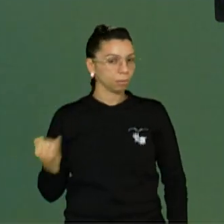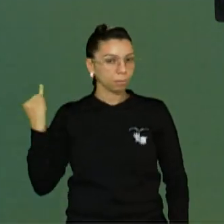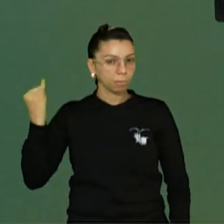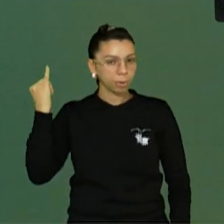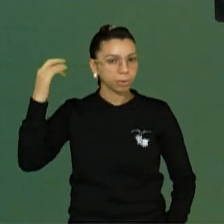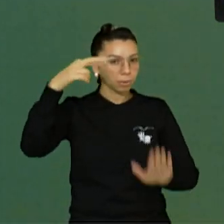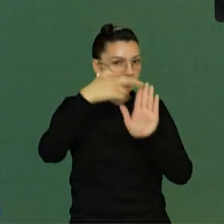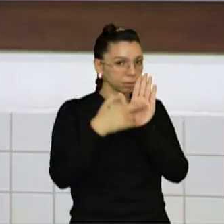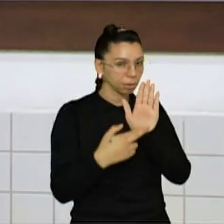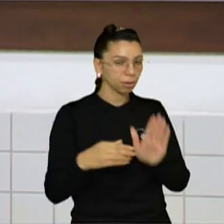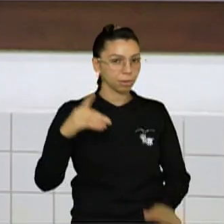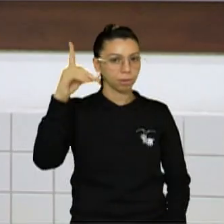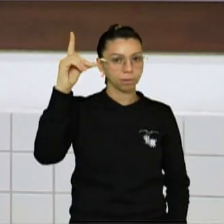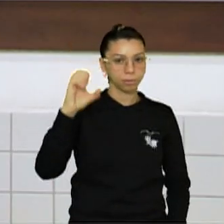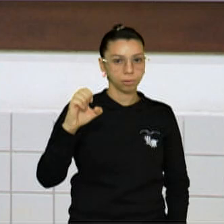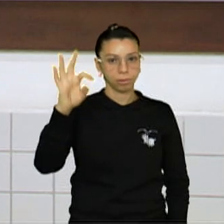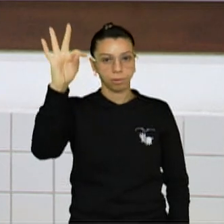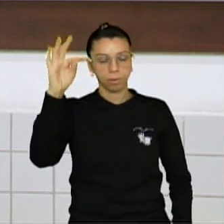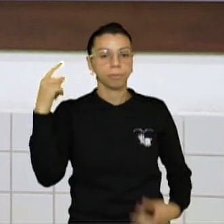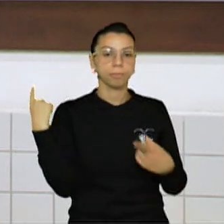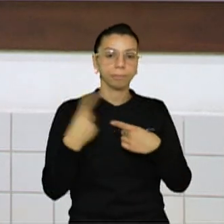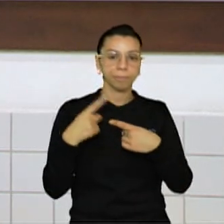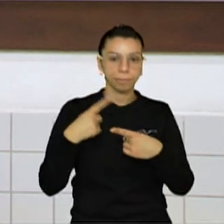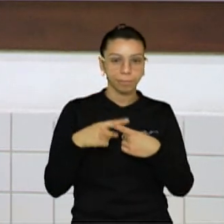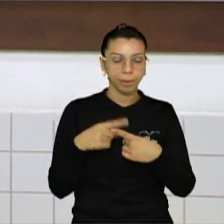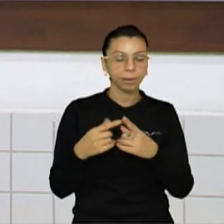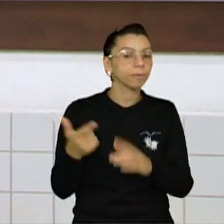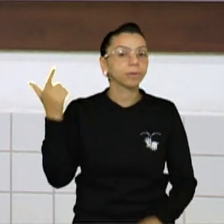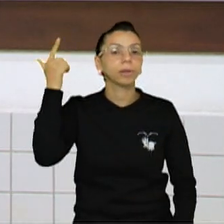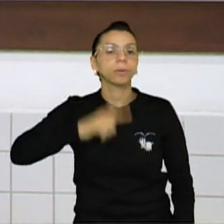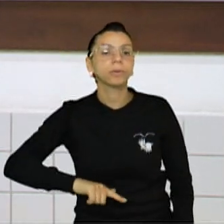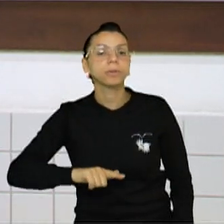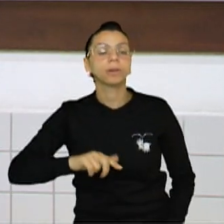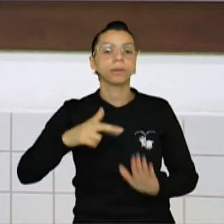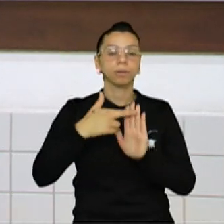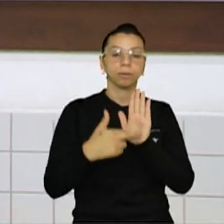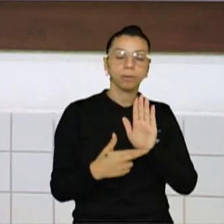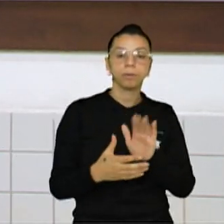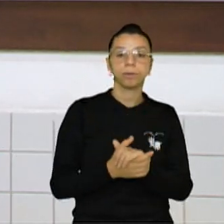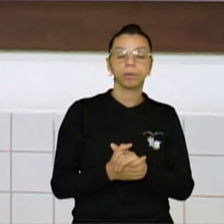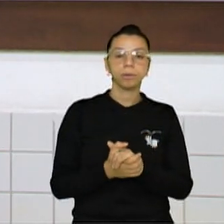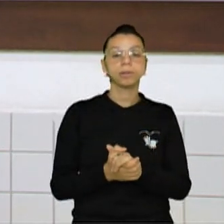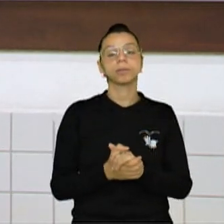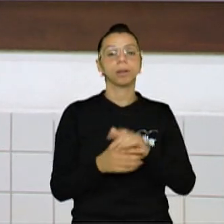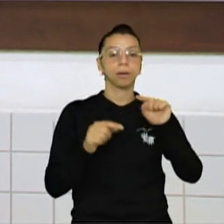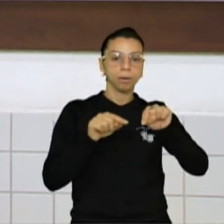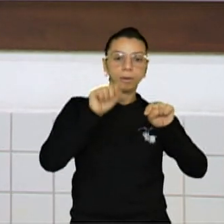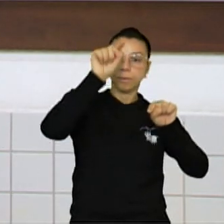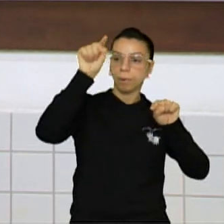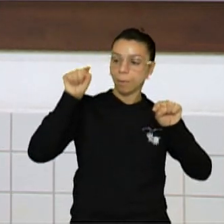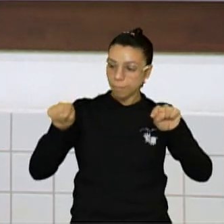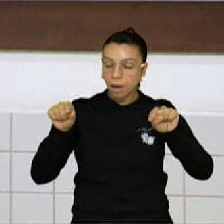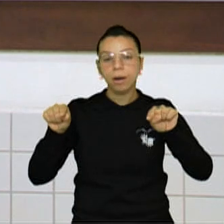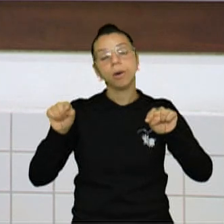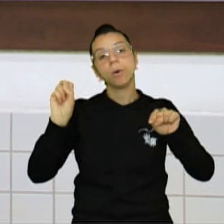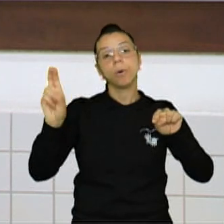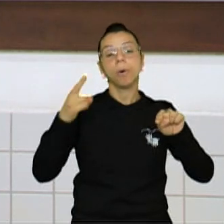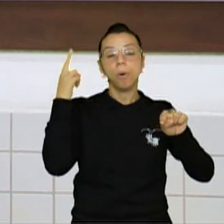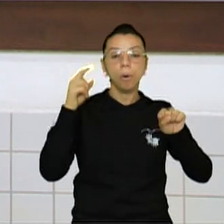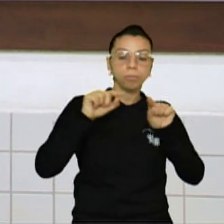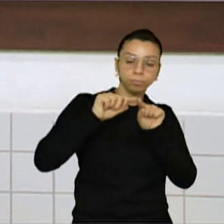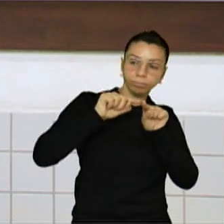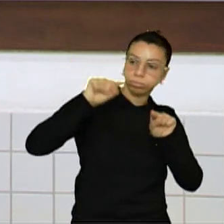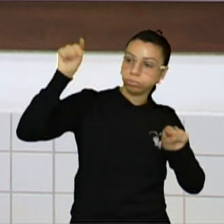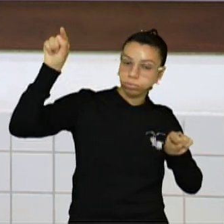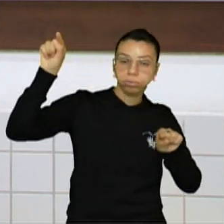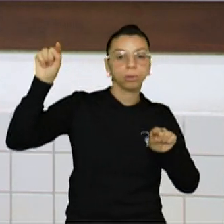de determinante, certo? Porque você consegue definir se os pontos estão alinhados, estão na mesma reta, e também